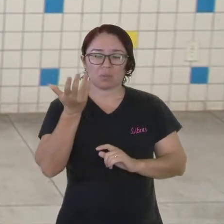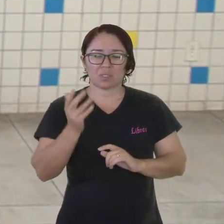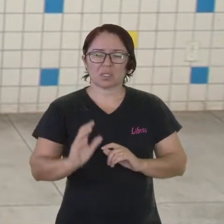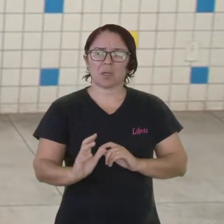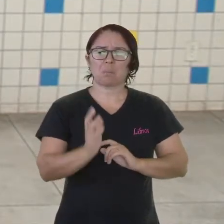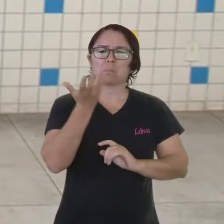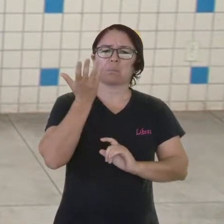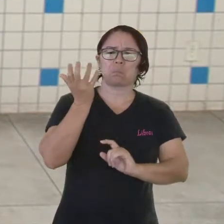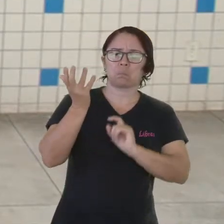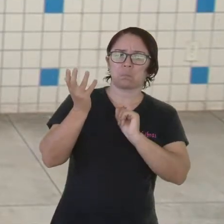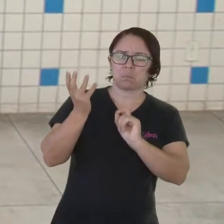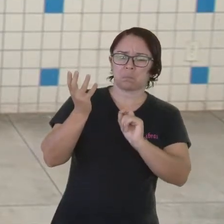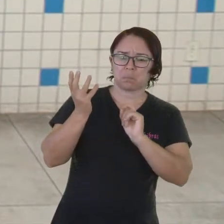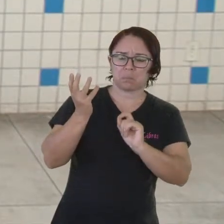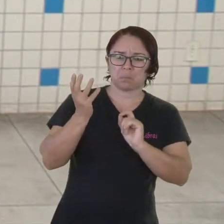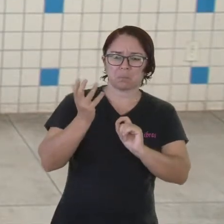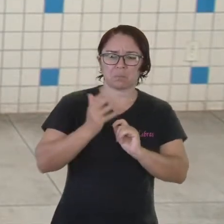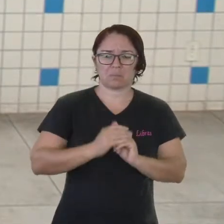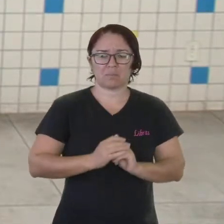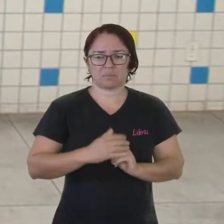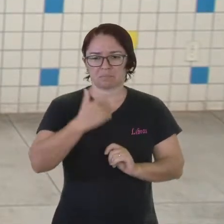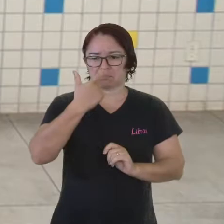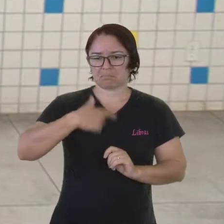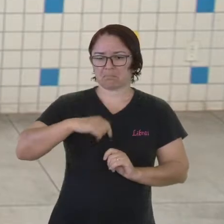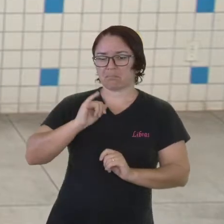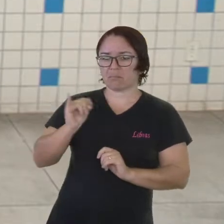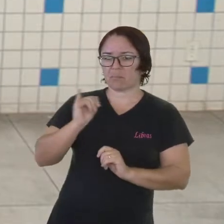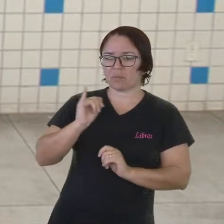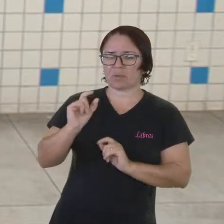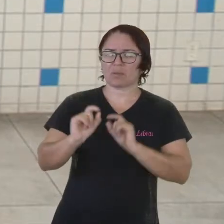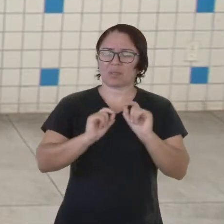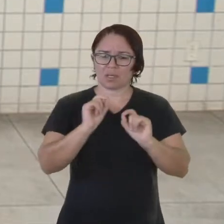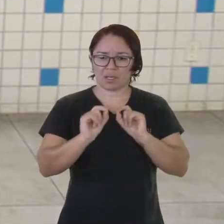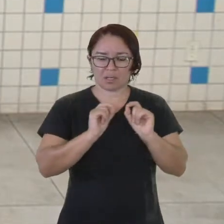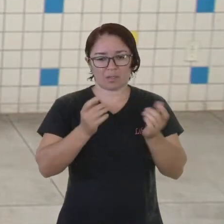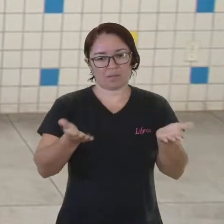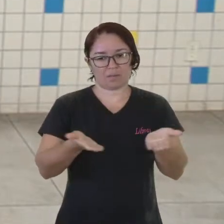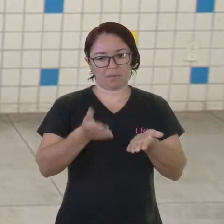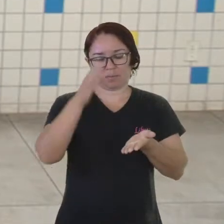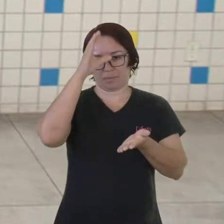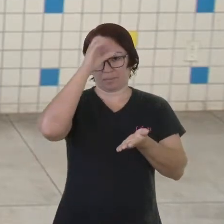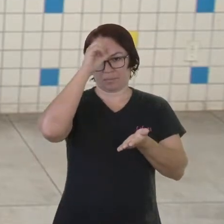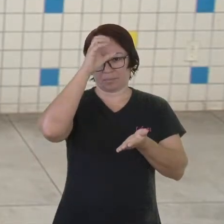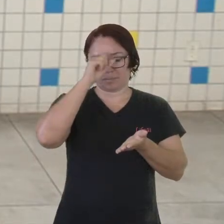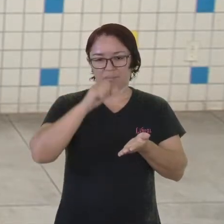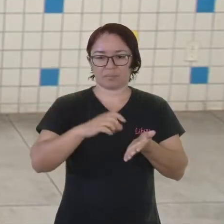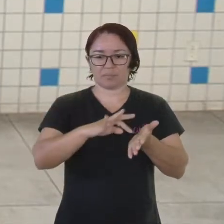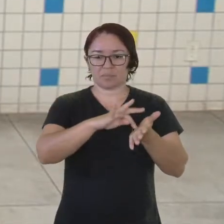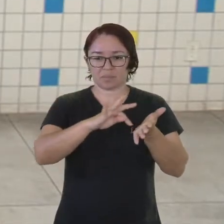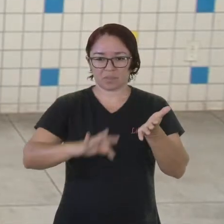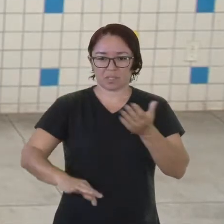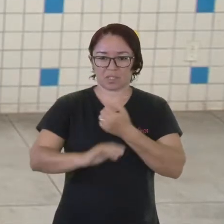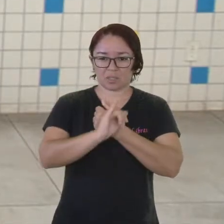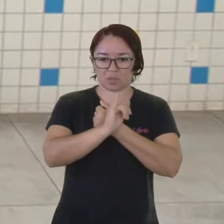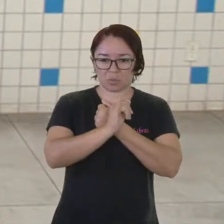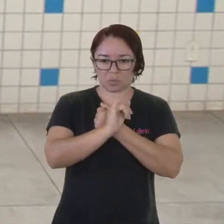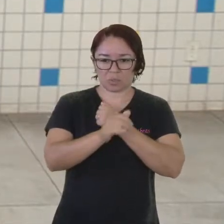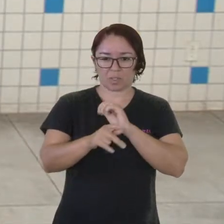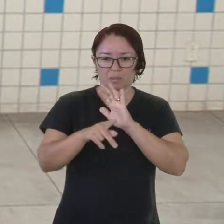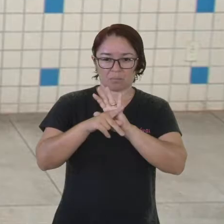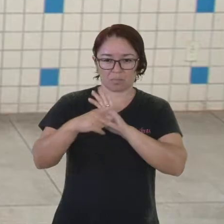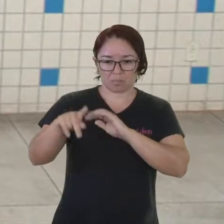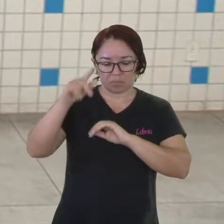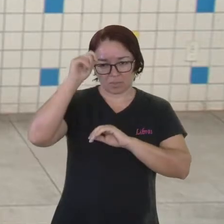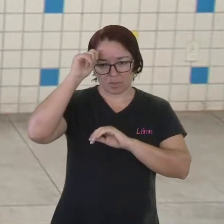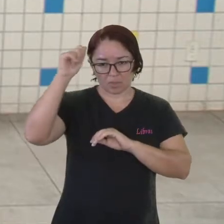o que contou aquela crônica, certinho? Nós vamos conhecer a crônica de Luiz Fernando Veríssimo. Acompanhe comigo,